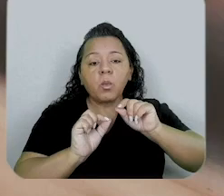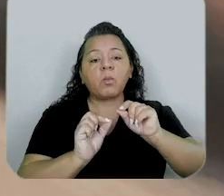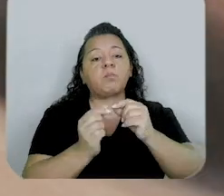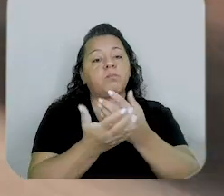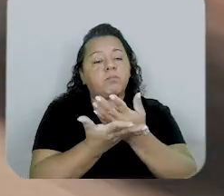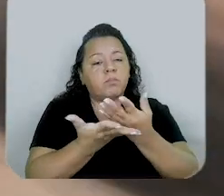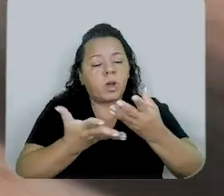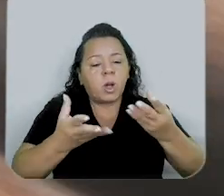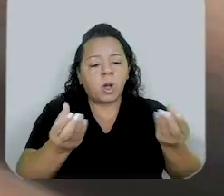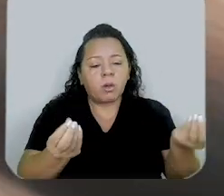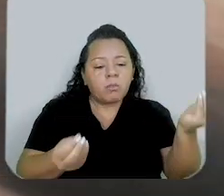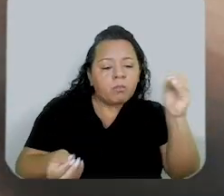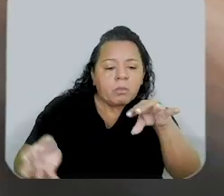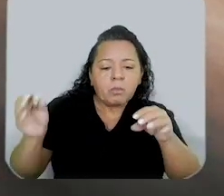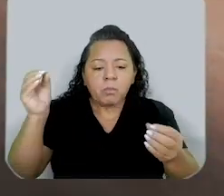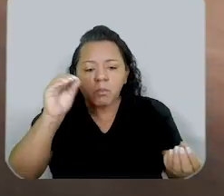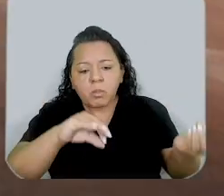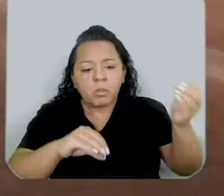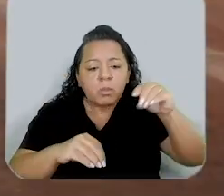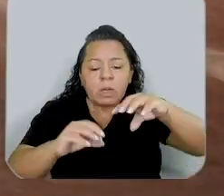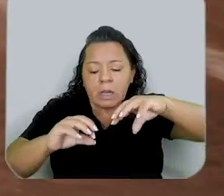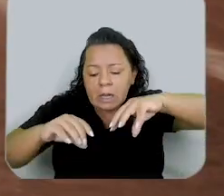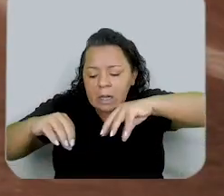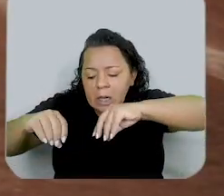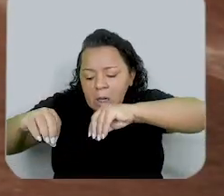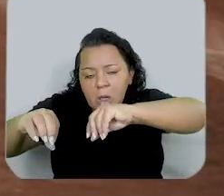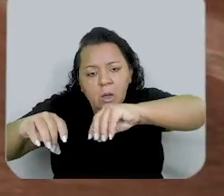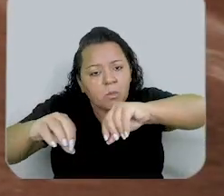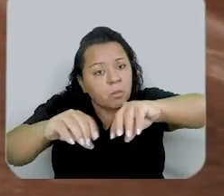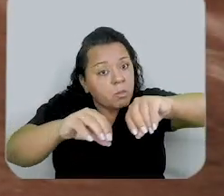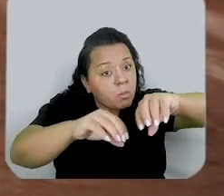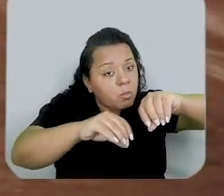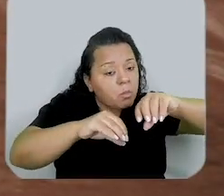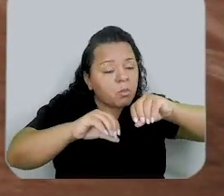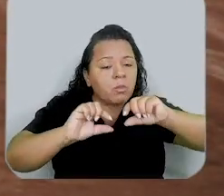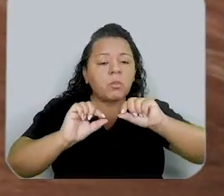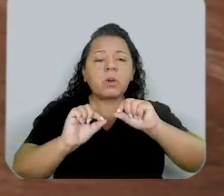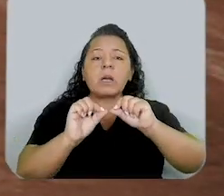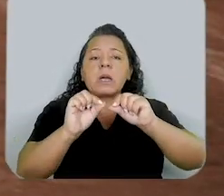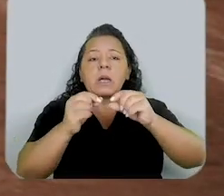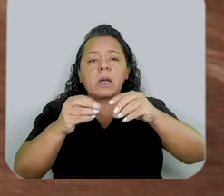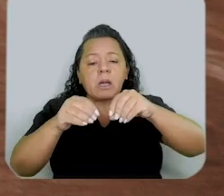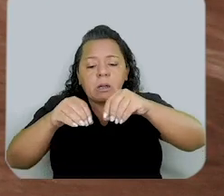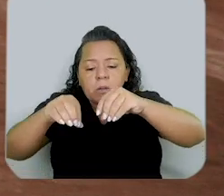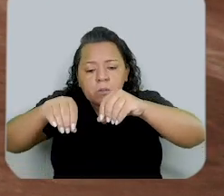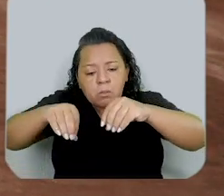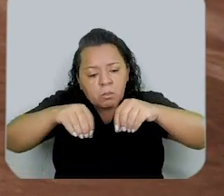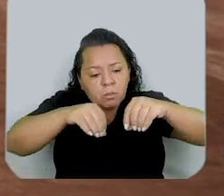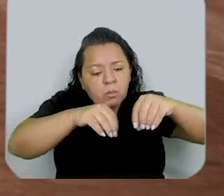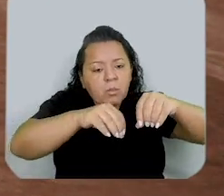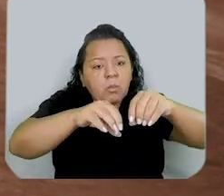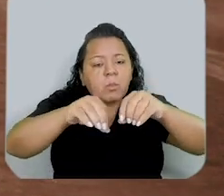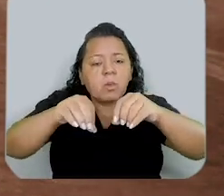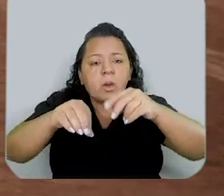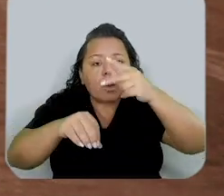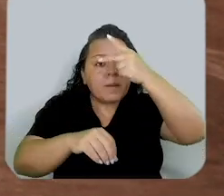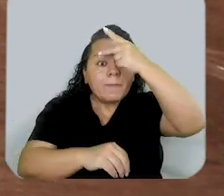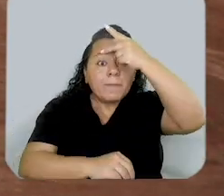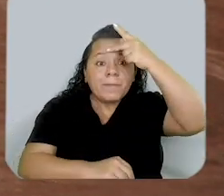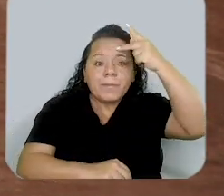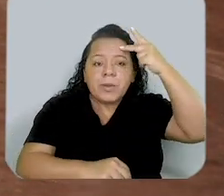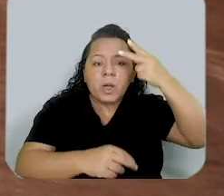Os demiurgos colocaram terra. No início, essa terra se sentia como se fosse uma pessoa